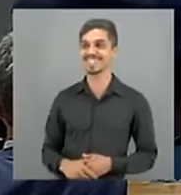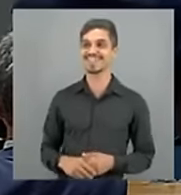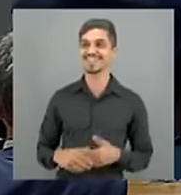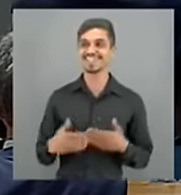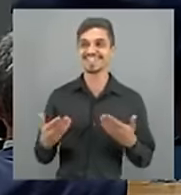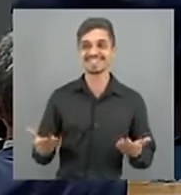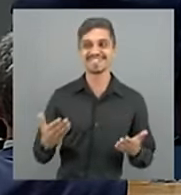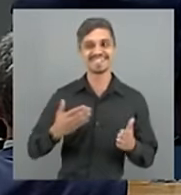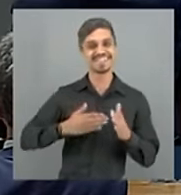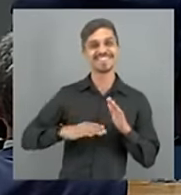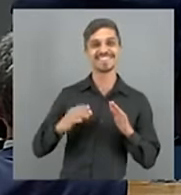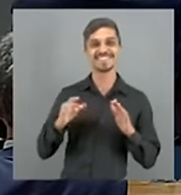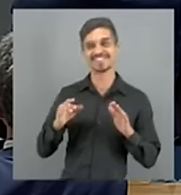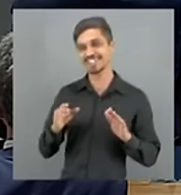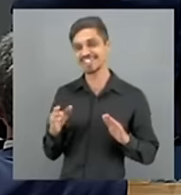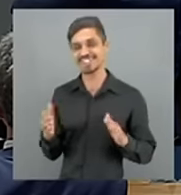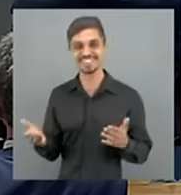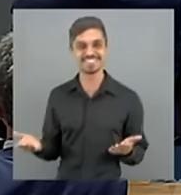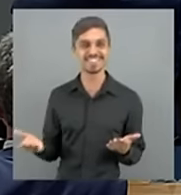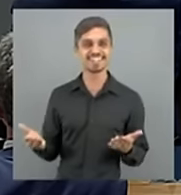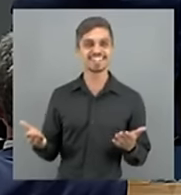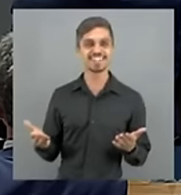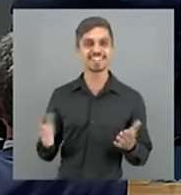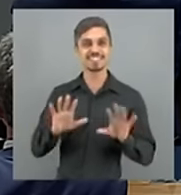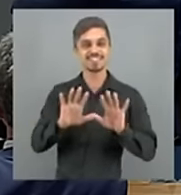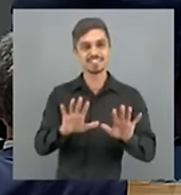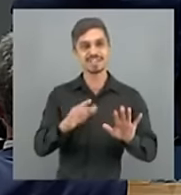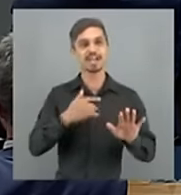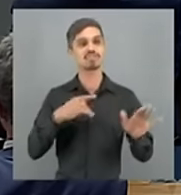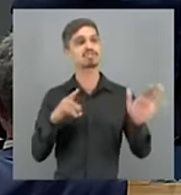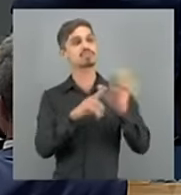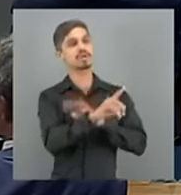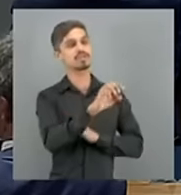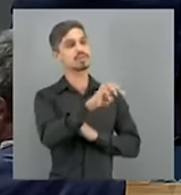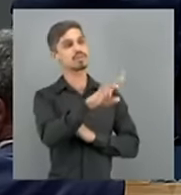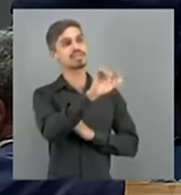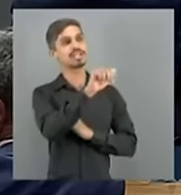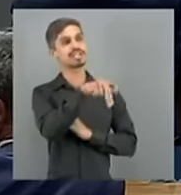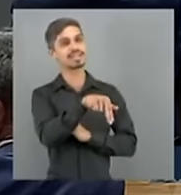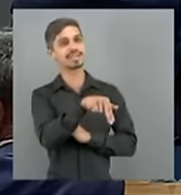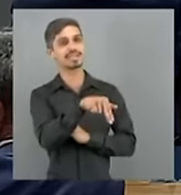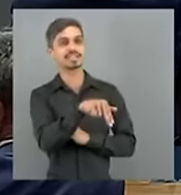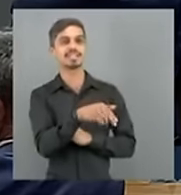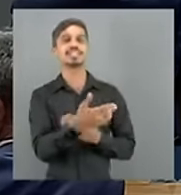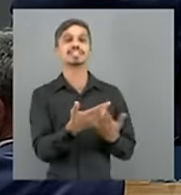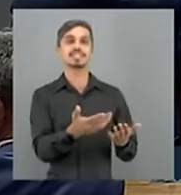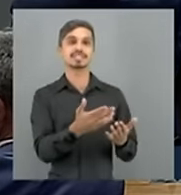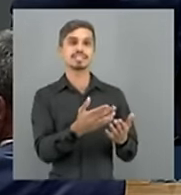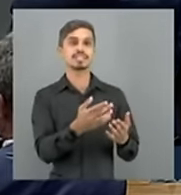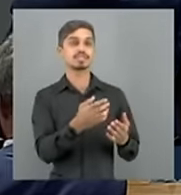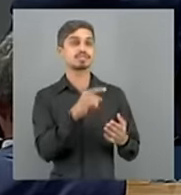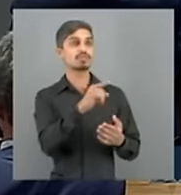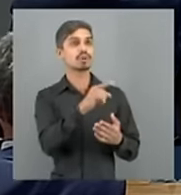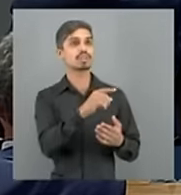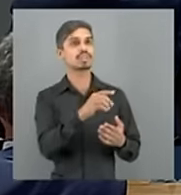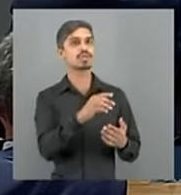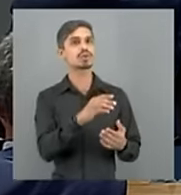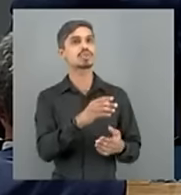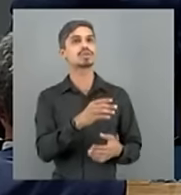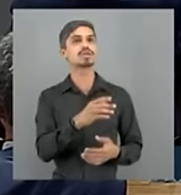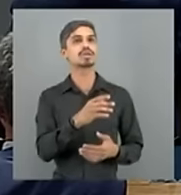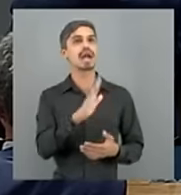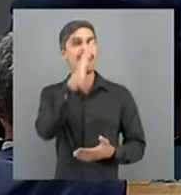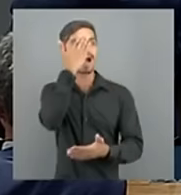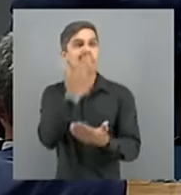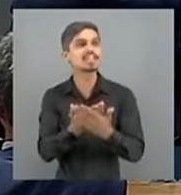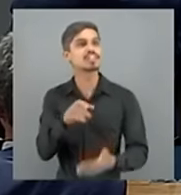preocupação em relação a Leila, presidente do Palmeiras. Mas te pergunto, William Rogato, de forma clara. Você botaria a mão no fogo